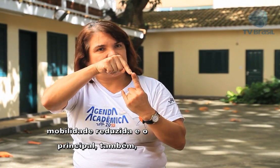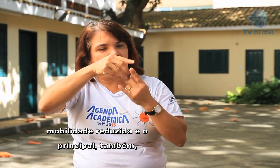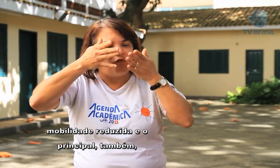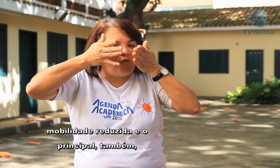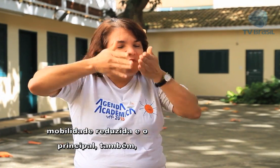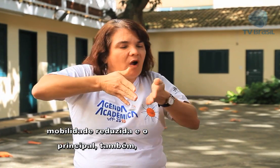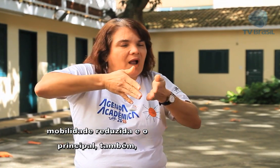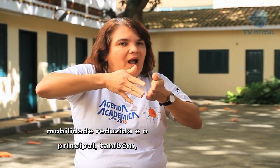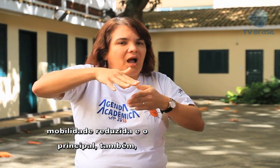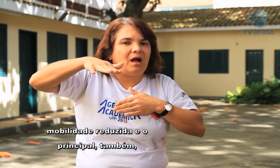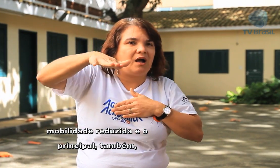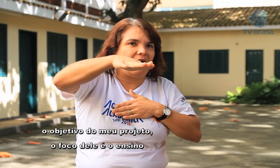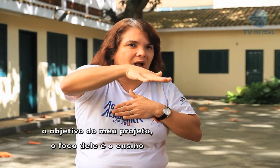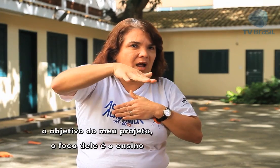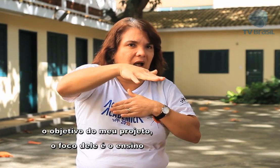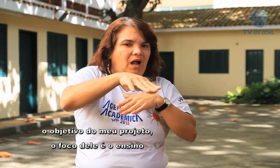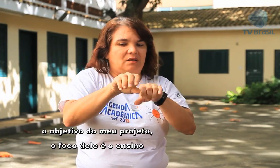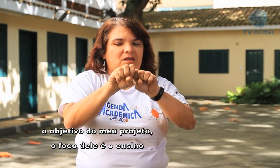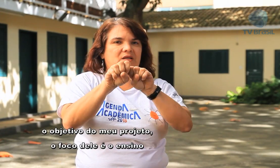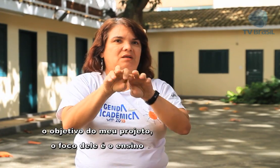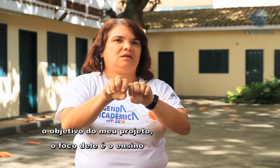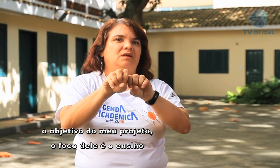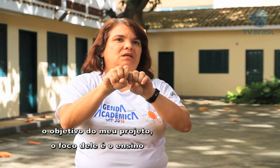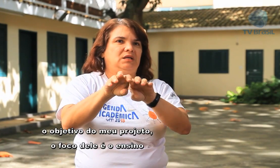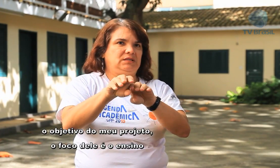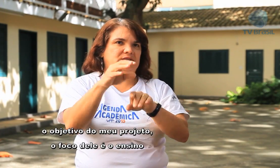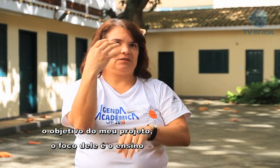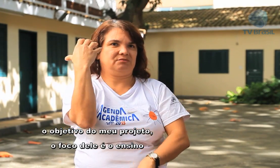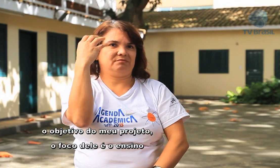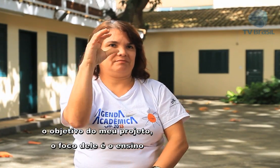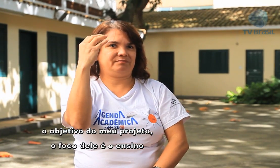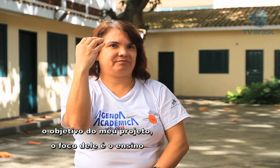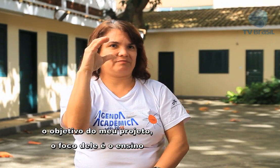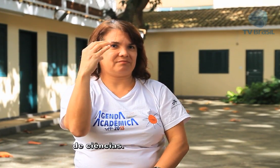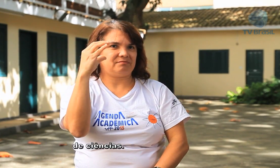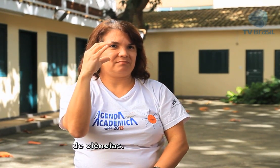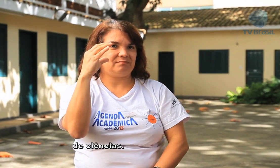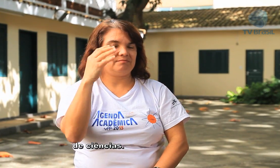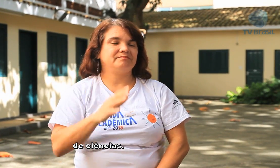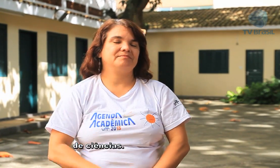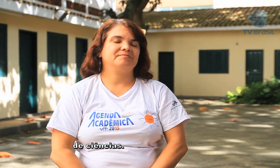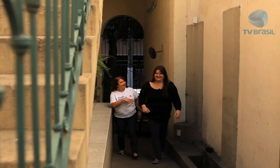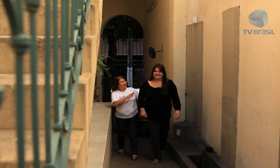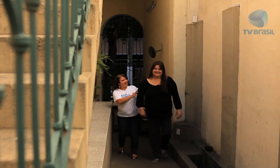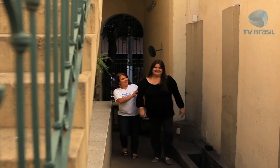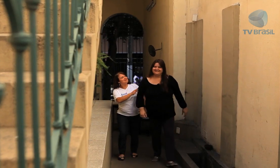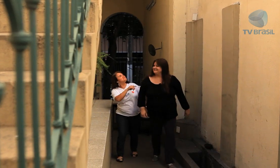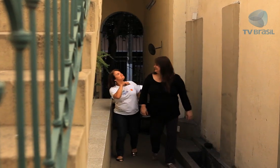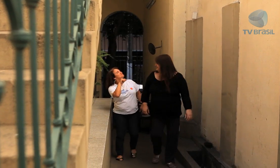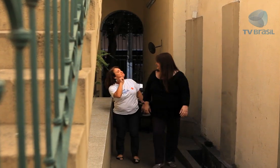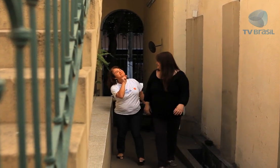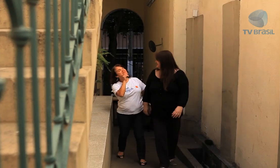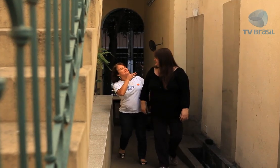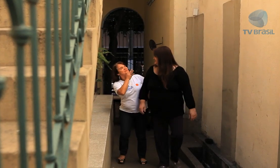reduzida e o principal, também, o objetivo do meu projeto. O foco dele é o ensino de ciências.